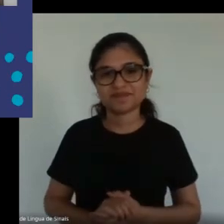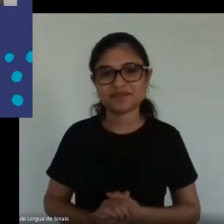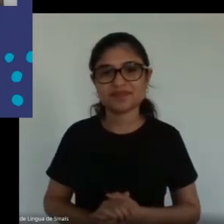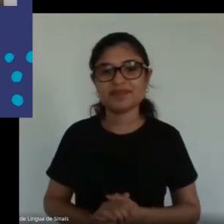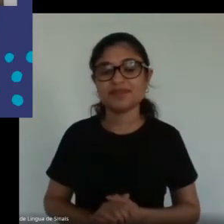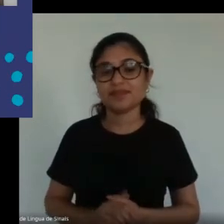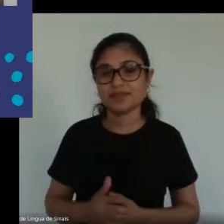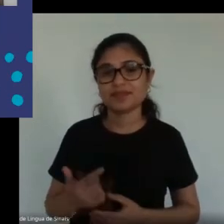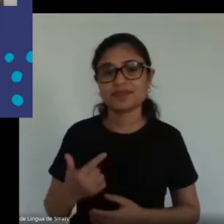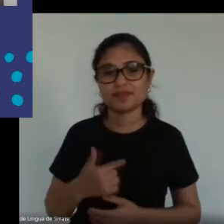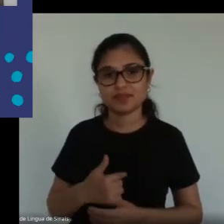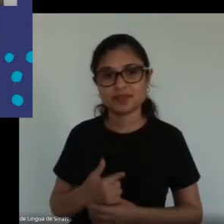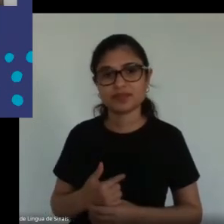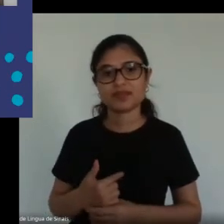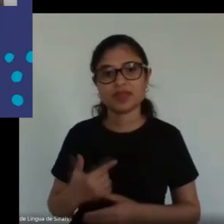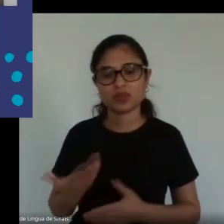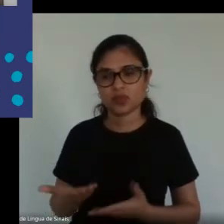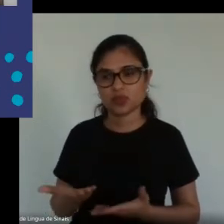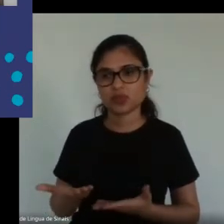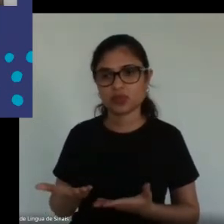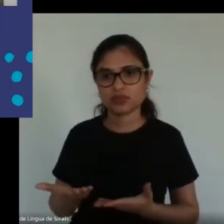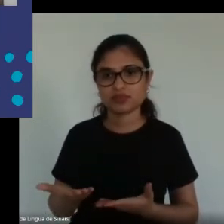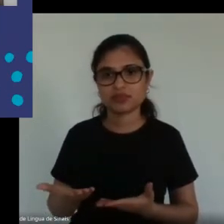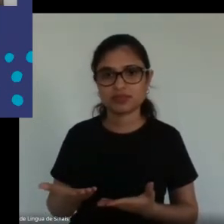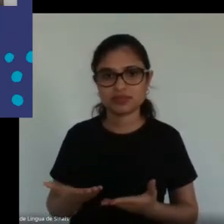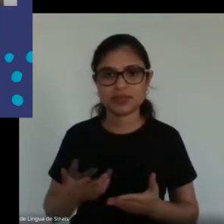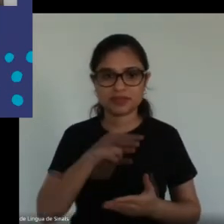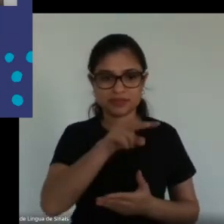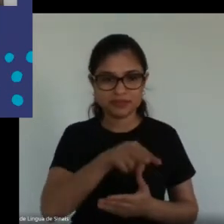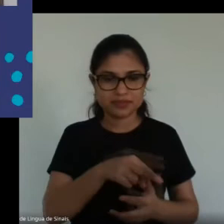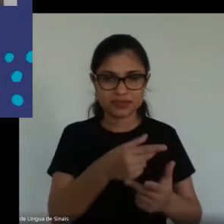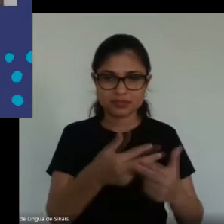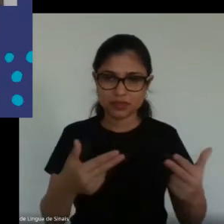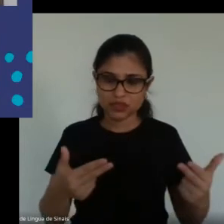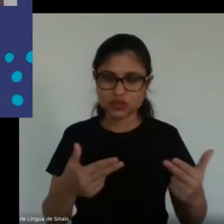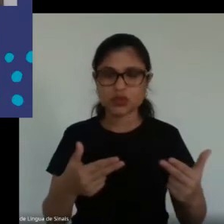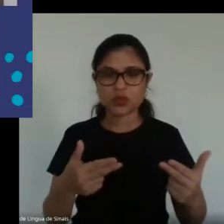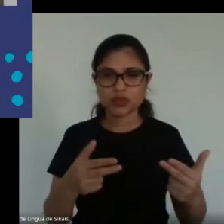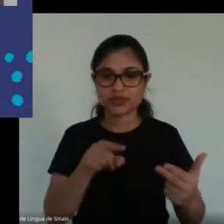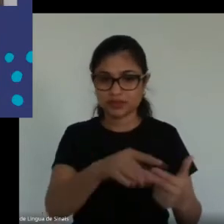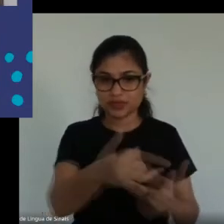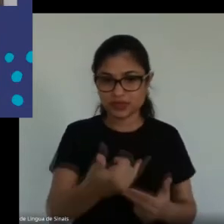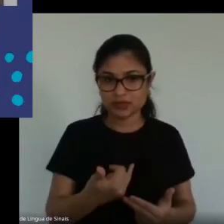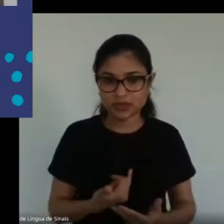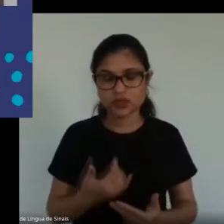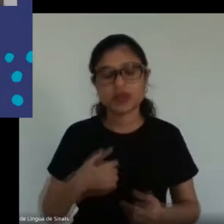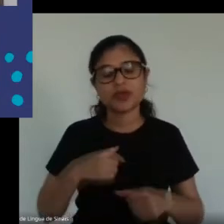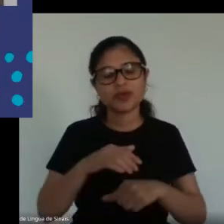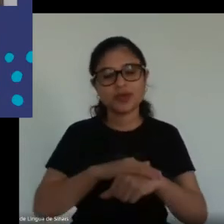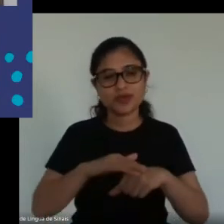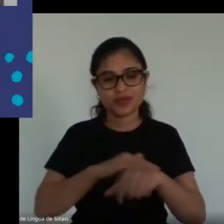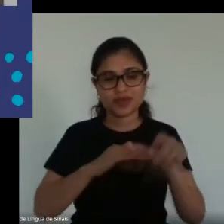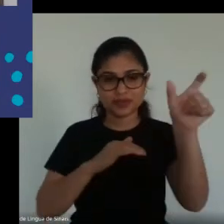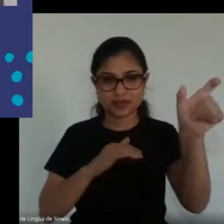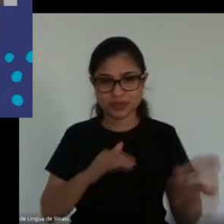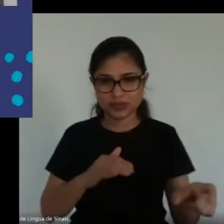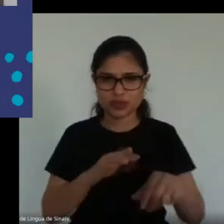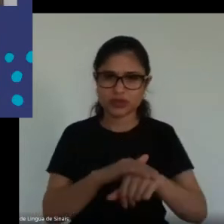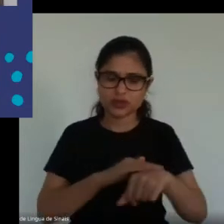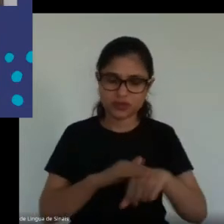engraçado quando eu estou lidando com uma situação igualzinha a essa que você pôs, e eu converso um pouco com a pessoa e falo